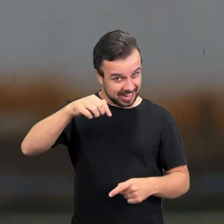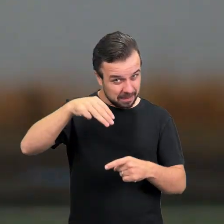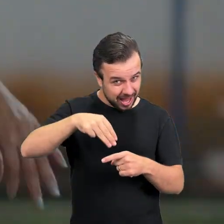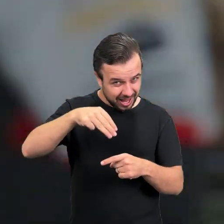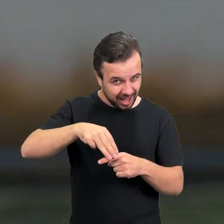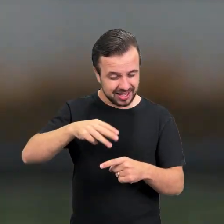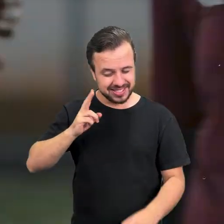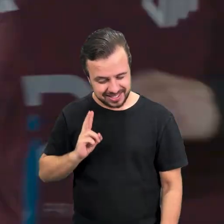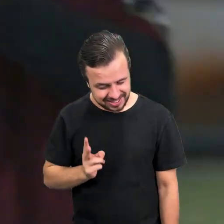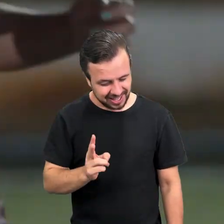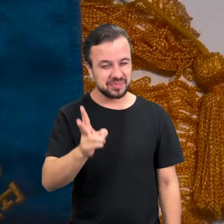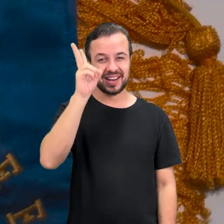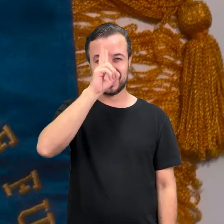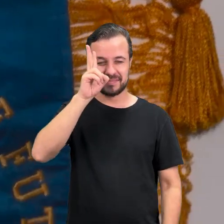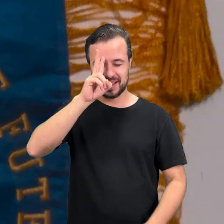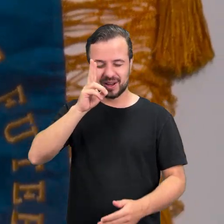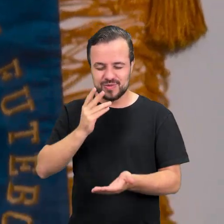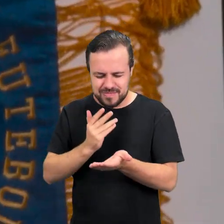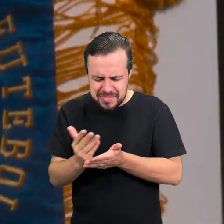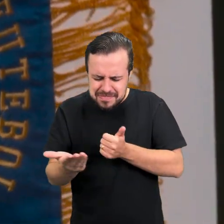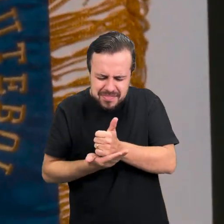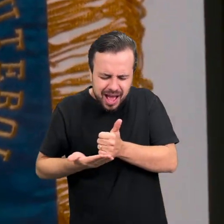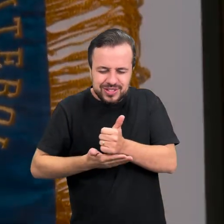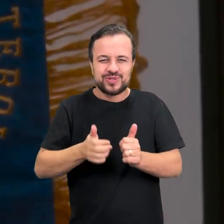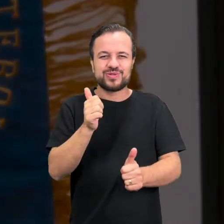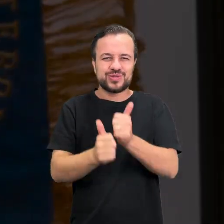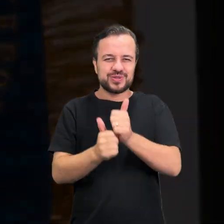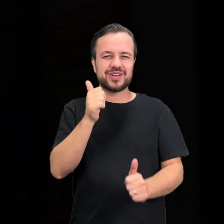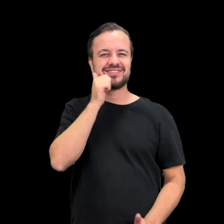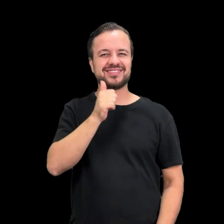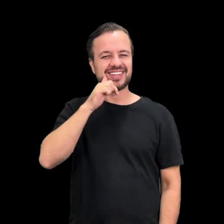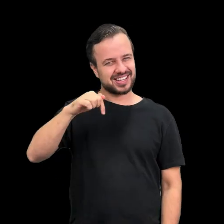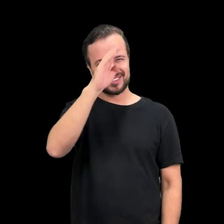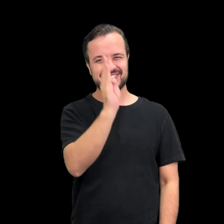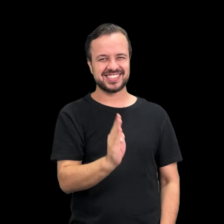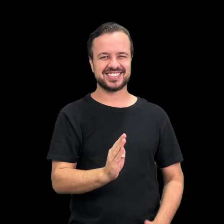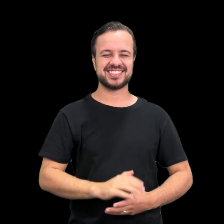para sempre, será lembrada como o berço da memória do futebol feminino brasileiro.